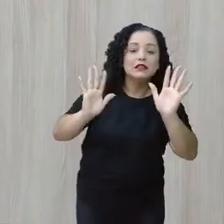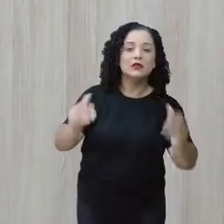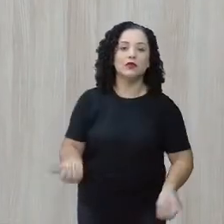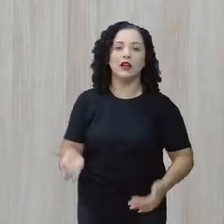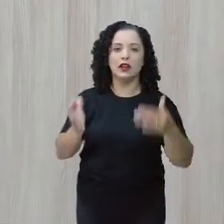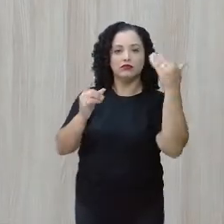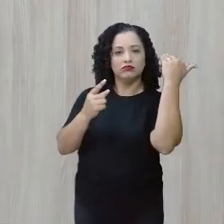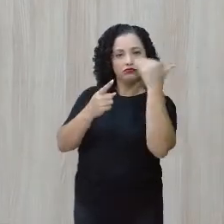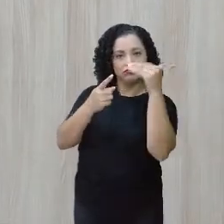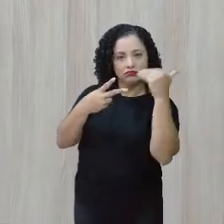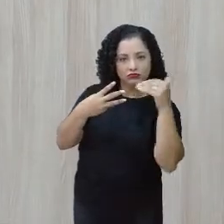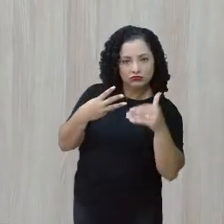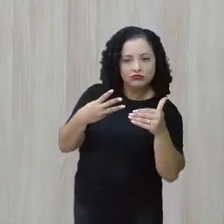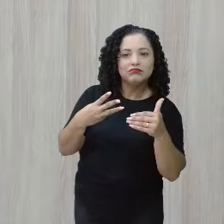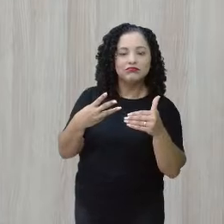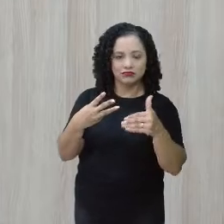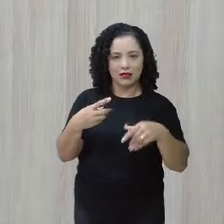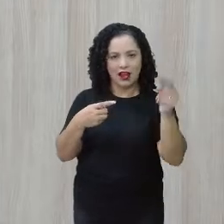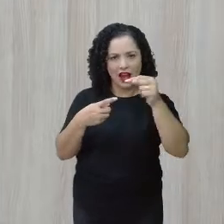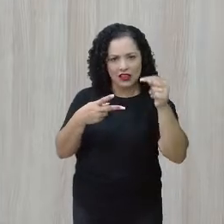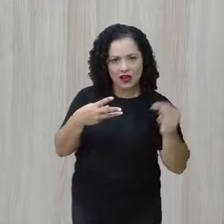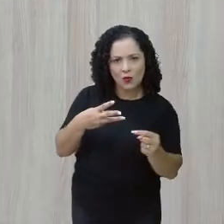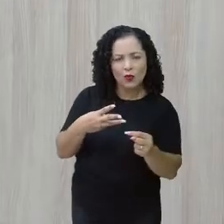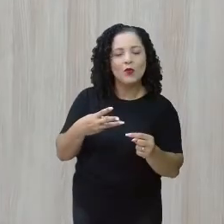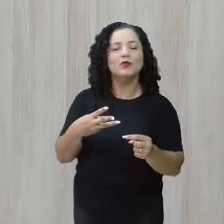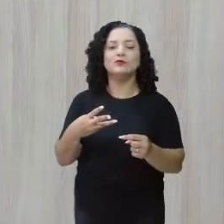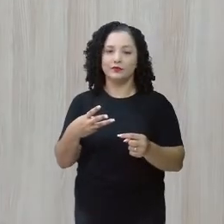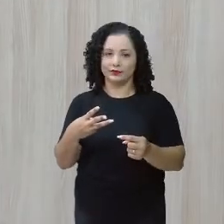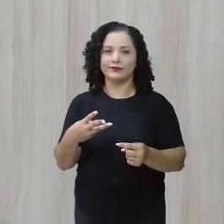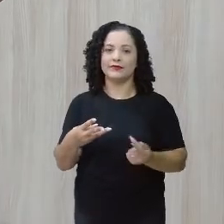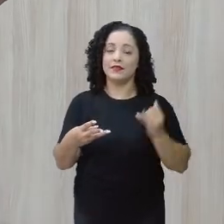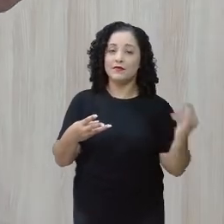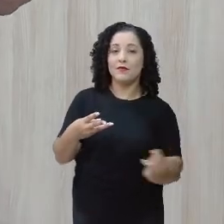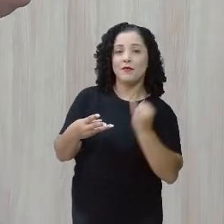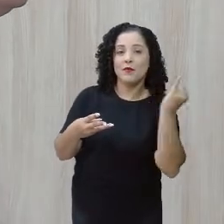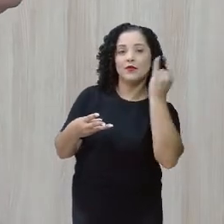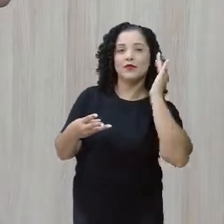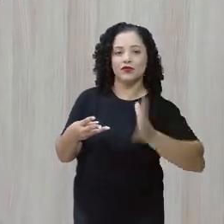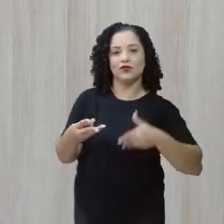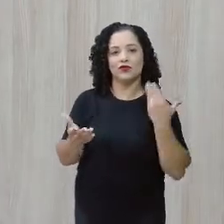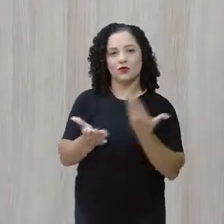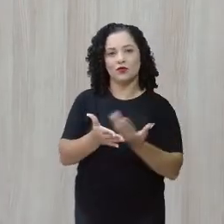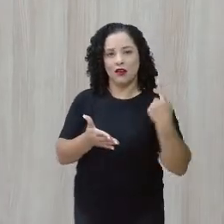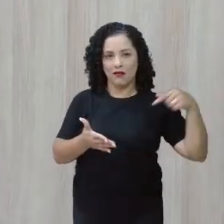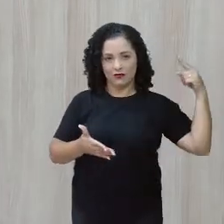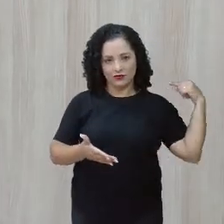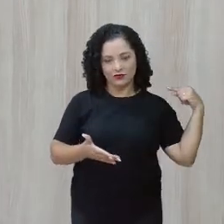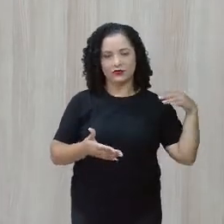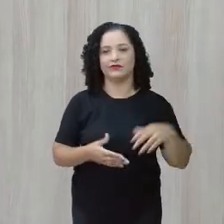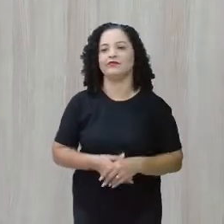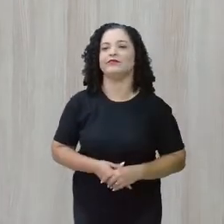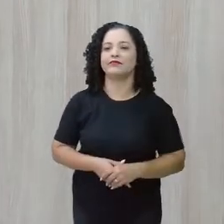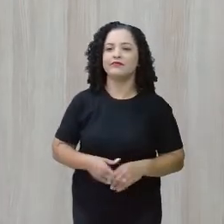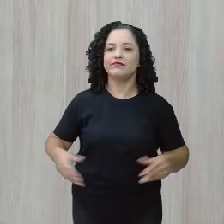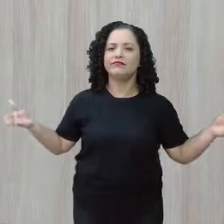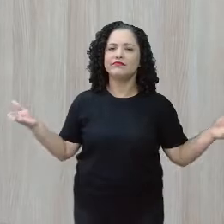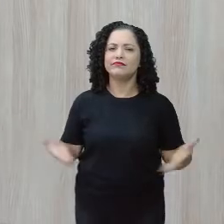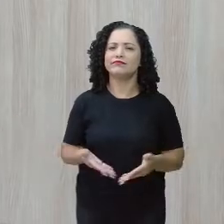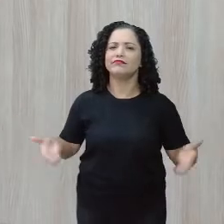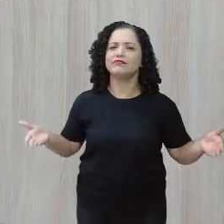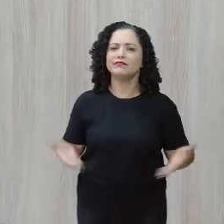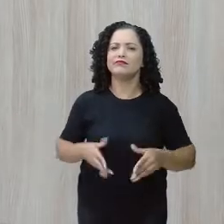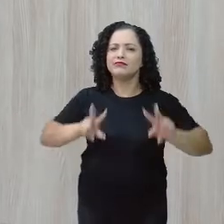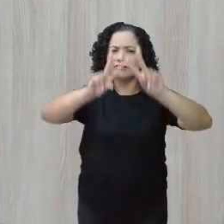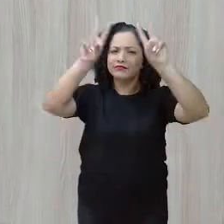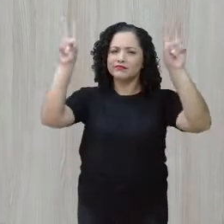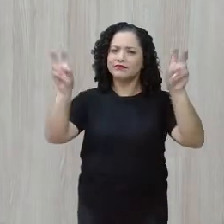dessas, vamos dizer assim, de cada um aí desses sistemas que nós já estudamos antes. Então, vamos lá. Para